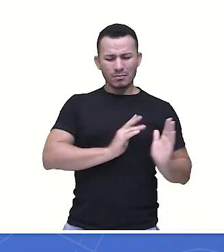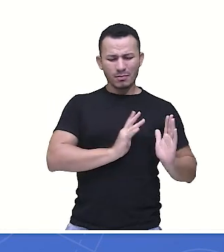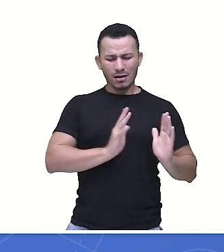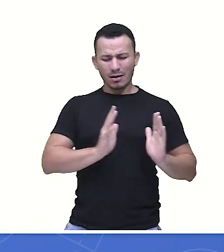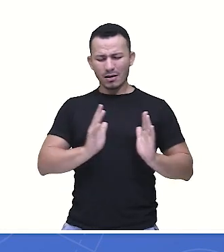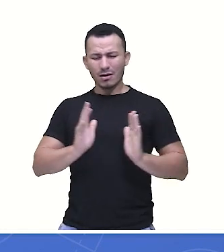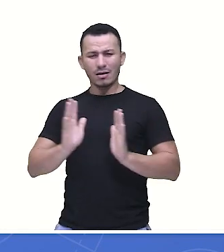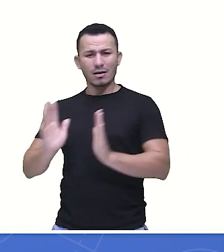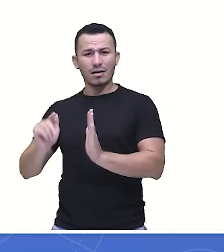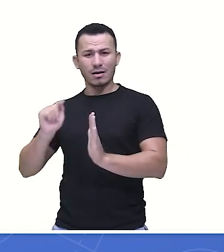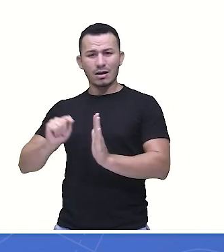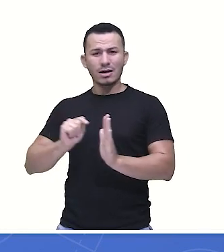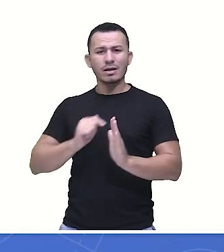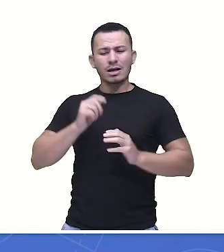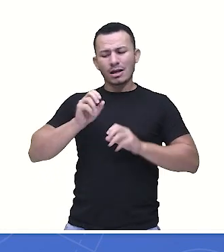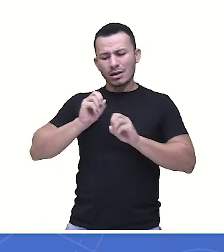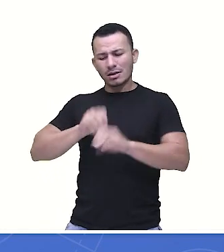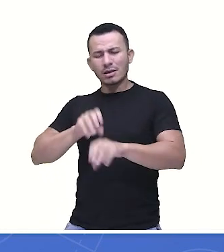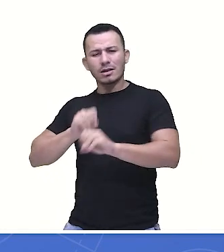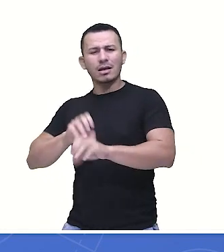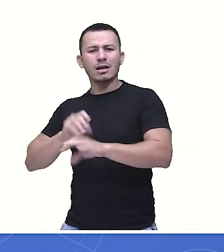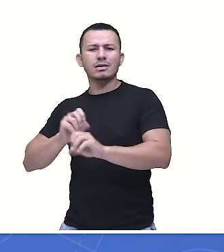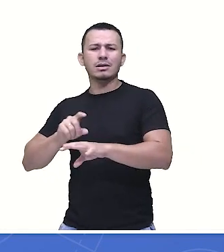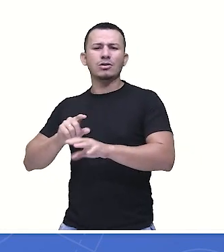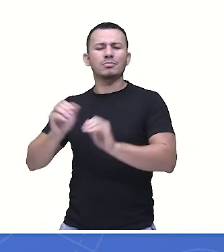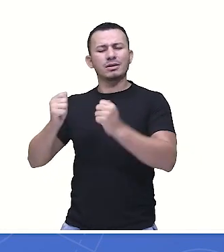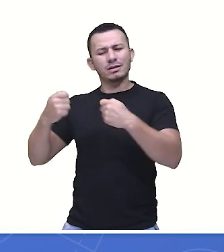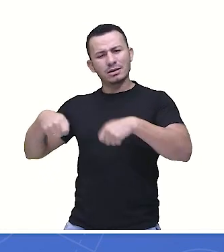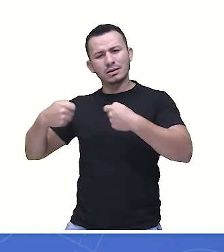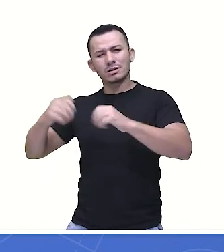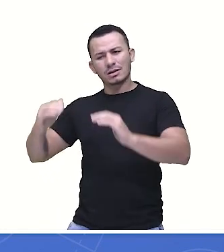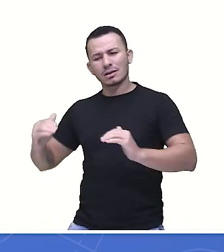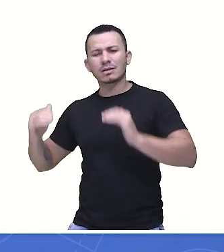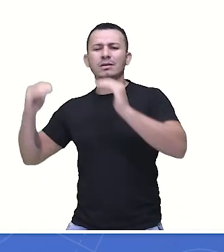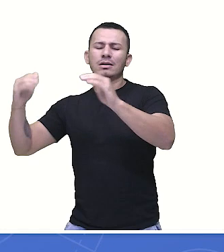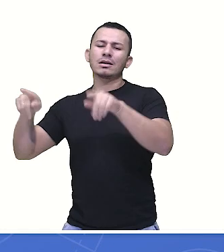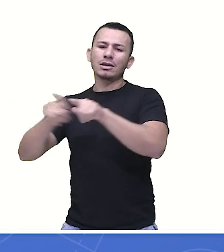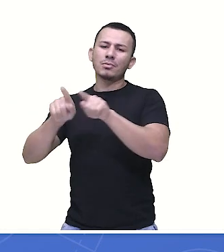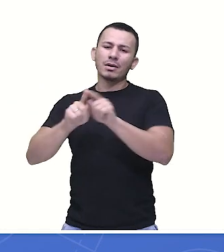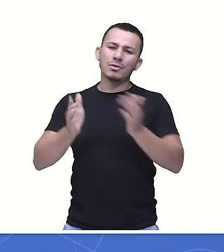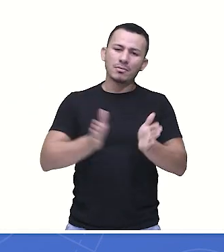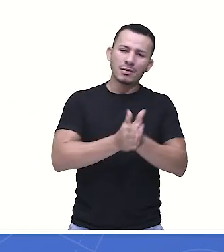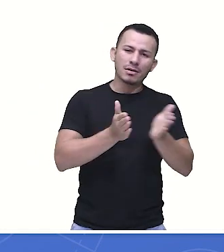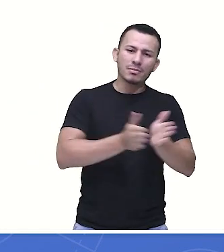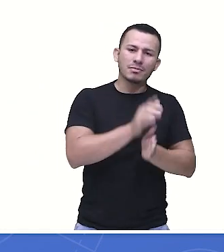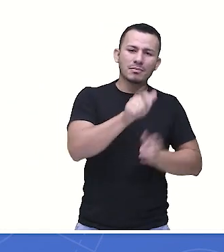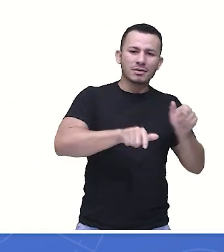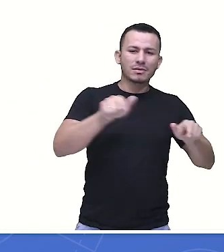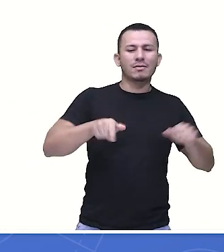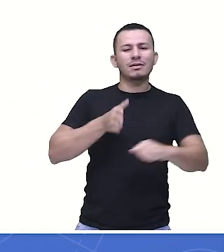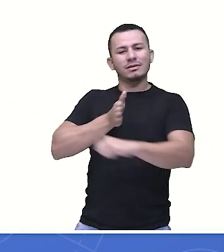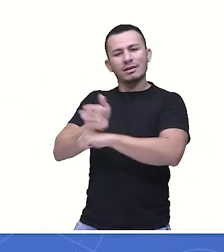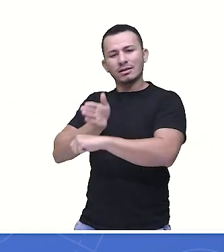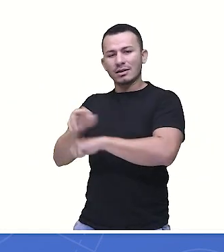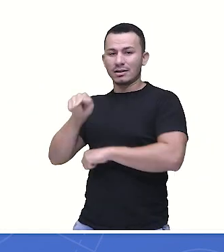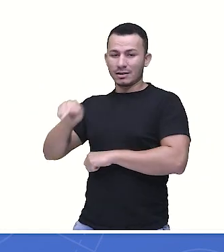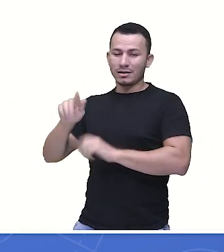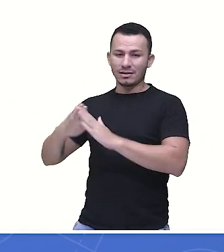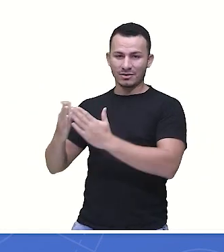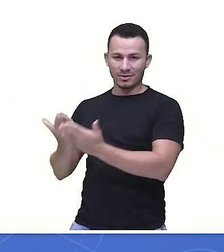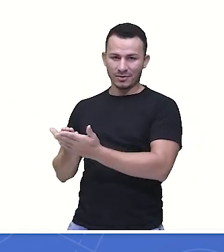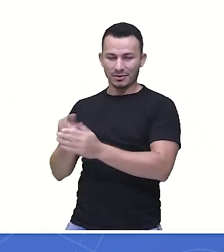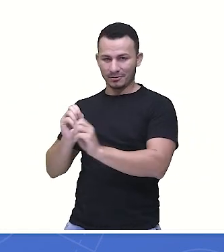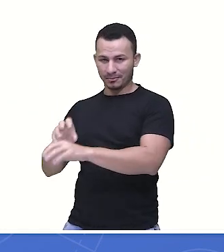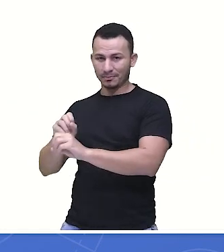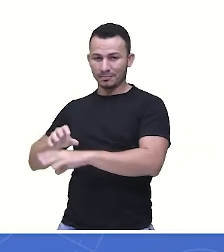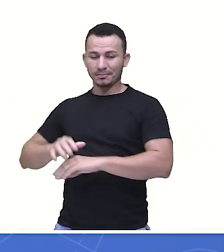de educação mais levada para as classes populares. Então vejam lá,